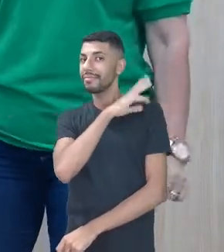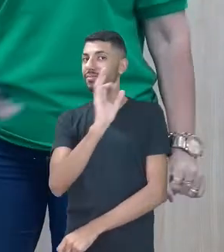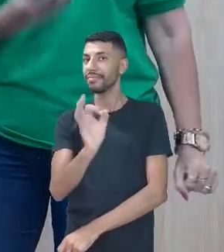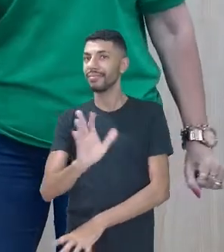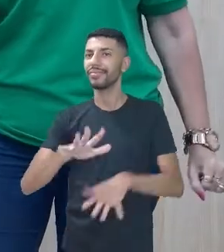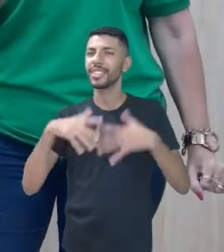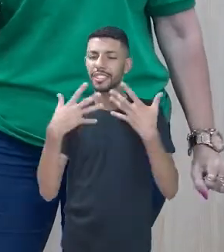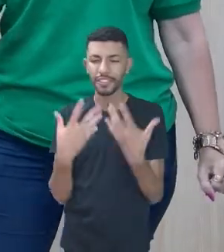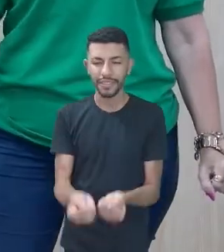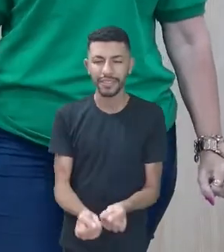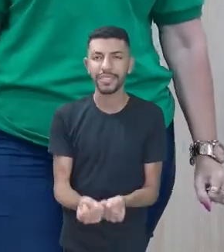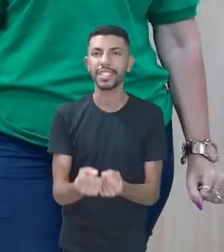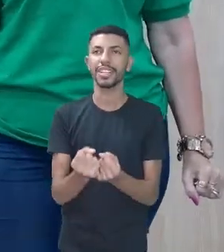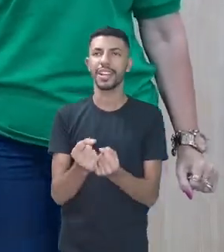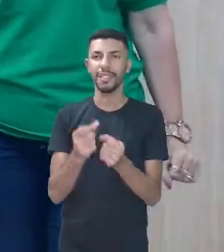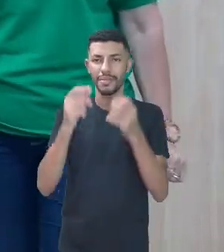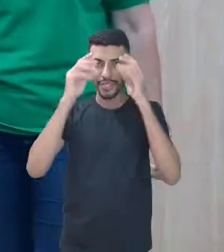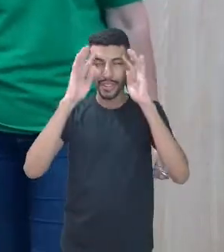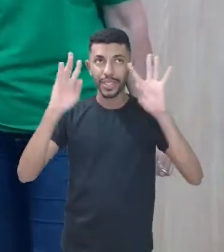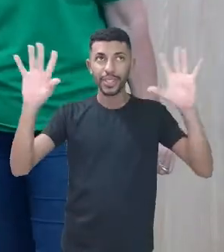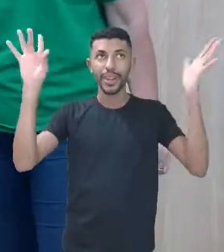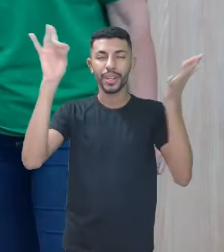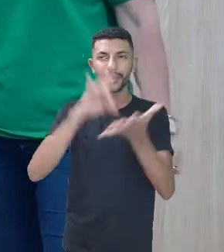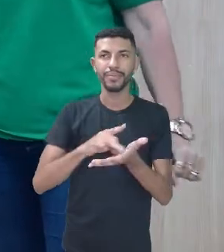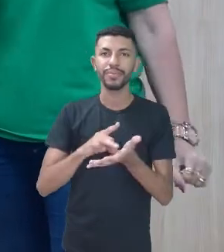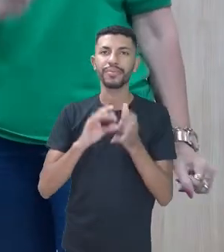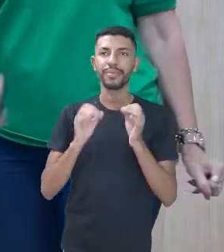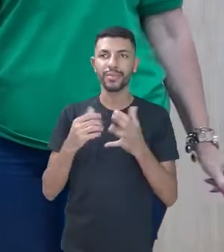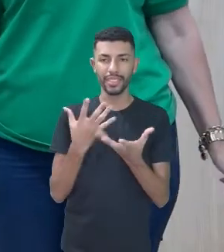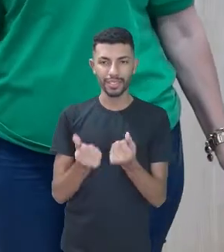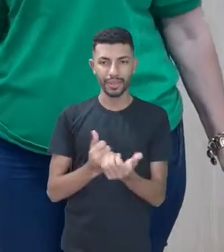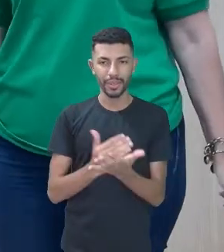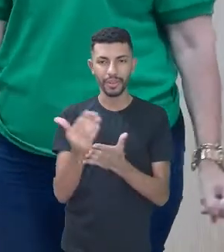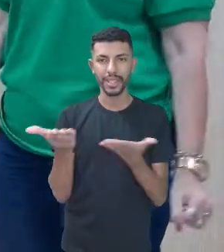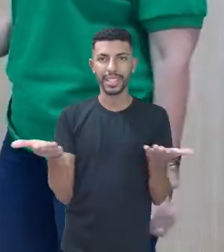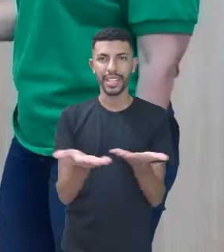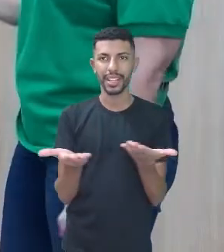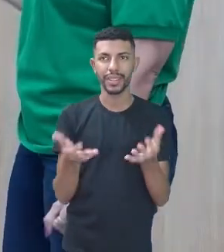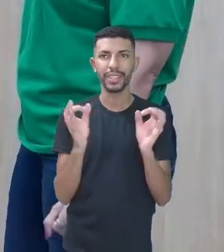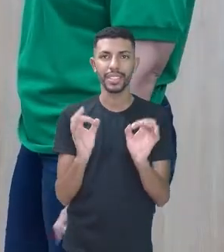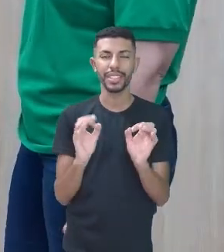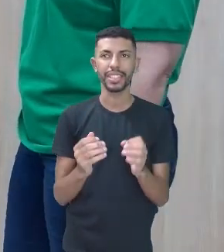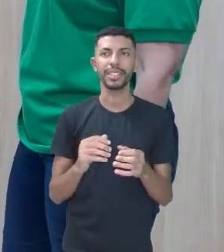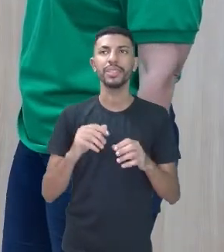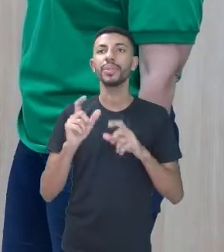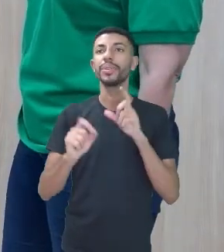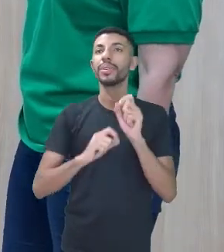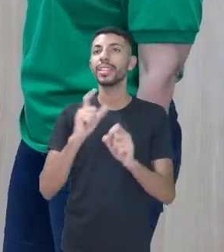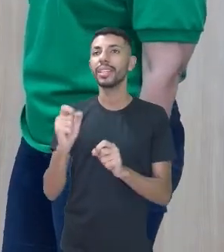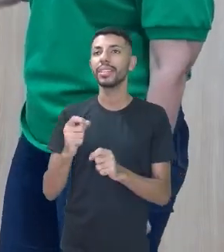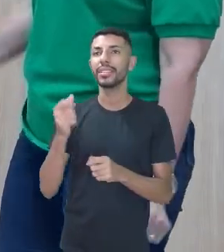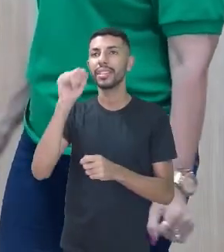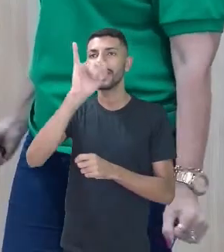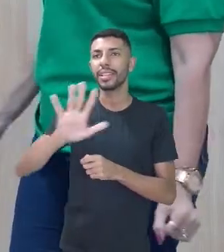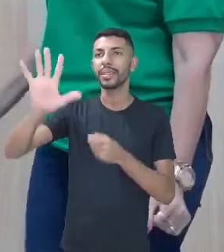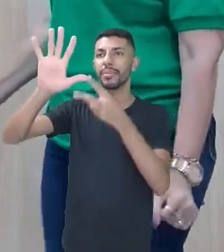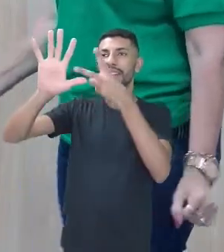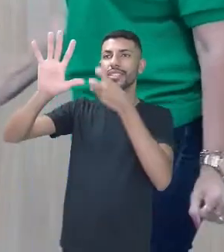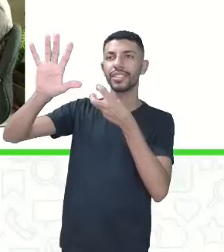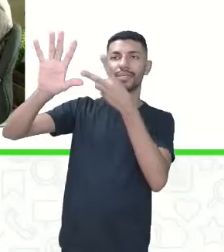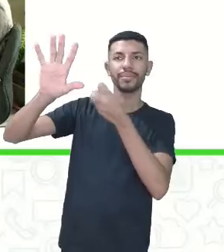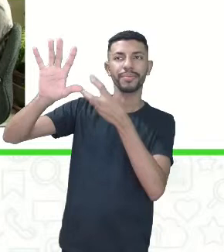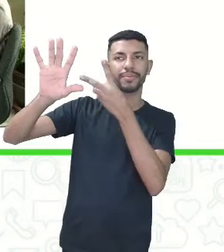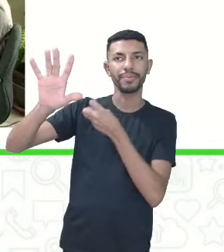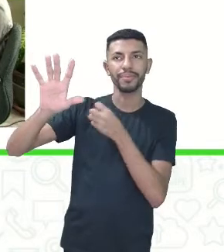vamos concretizar esses sonhos. E vamos iniciar agora a nossa aula com leitura de